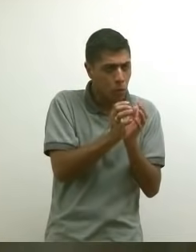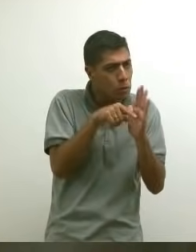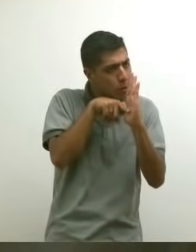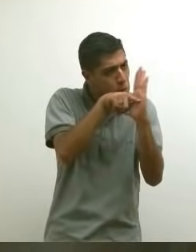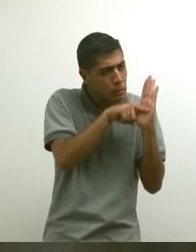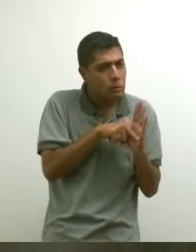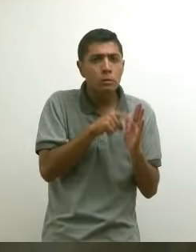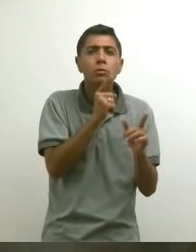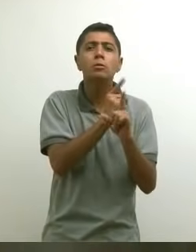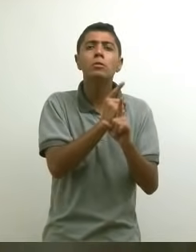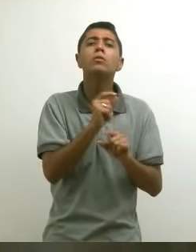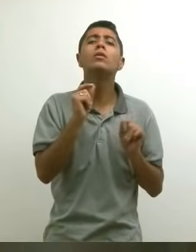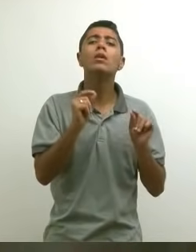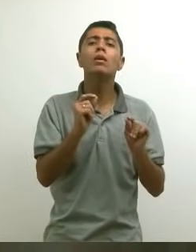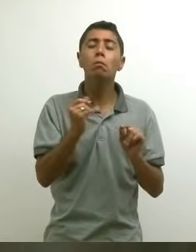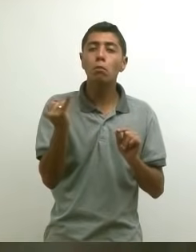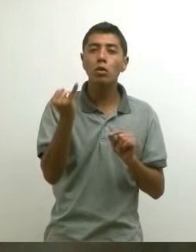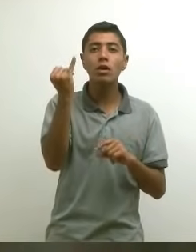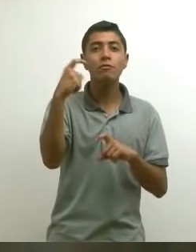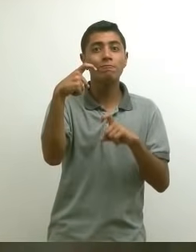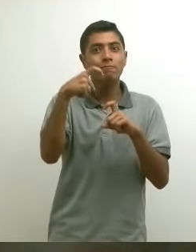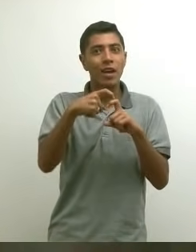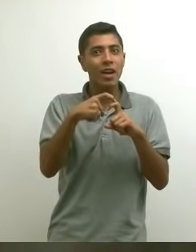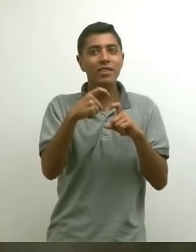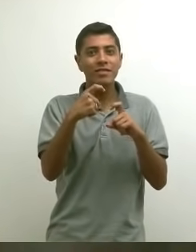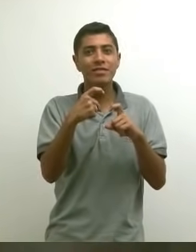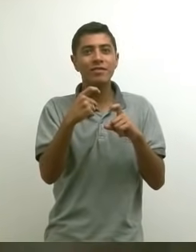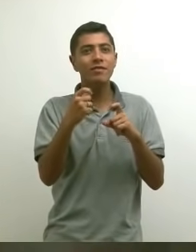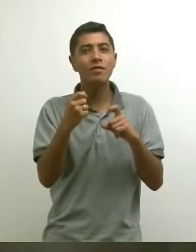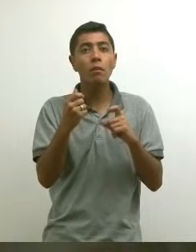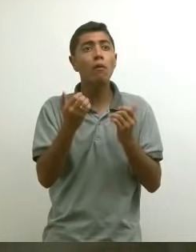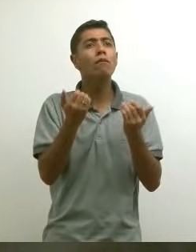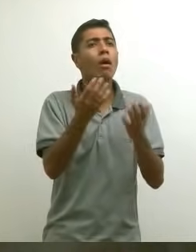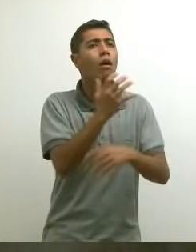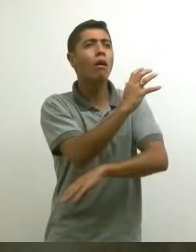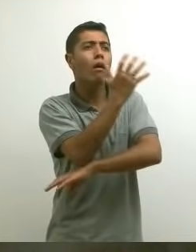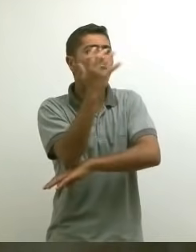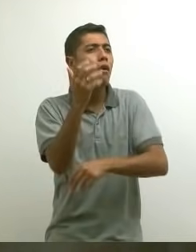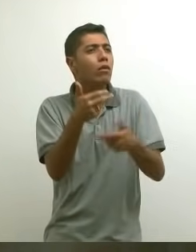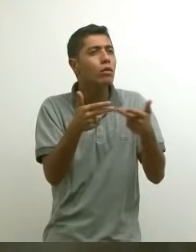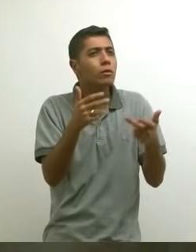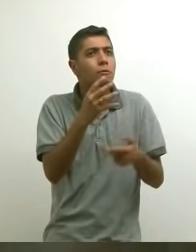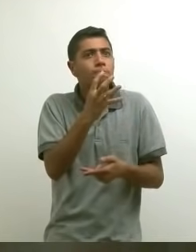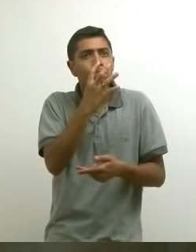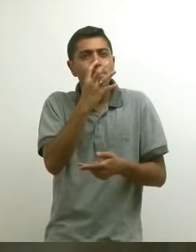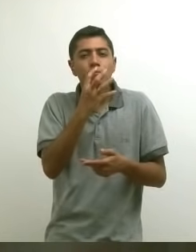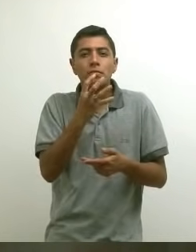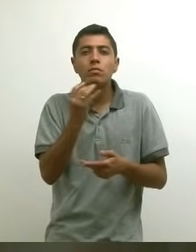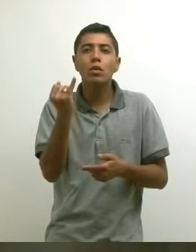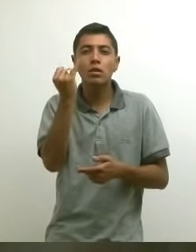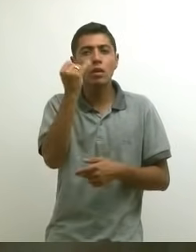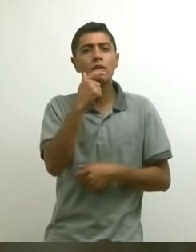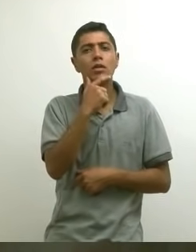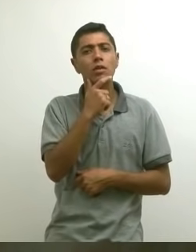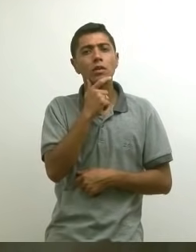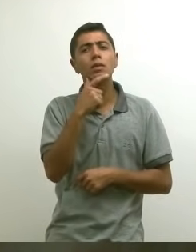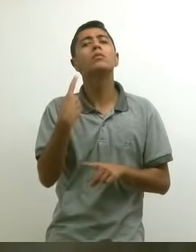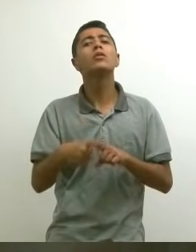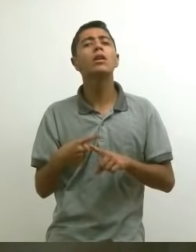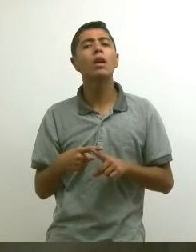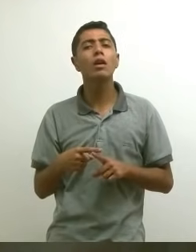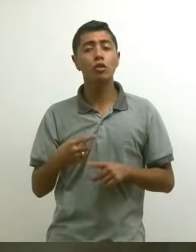porque está crescendo tanto que ele colocou no seu cerne na sua base a idéia de que toda essa reforma do